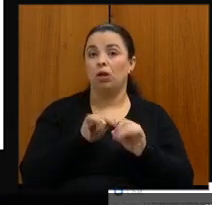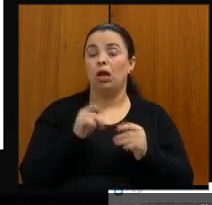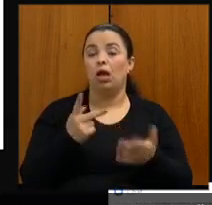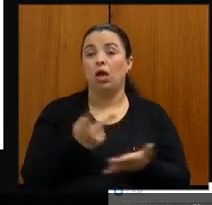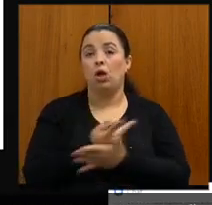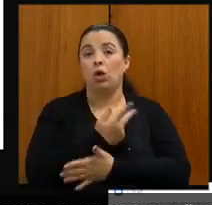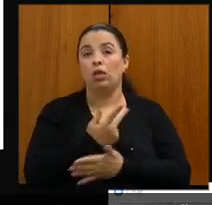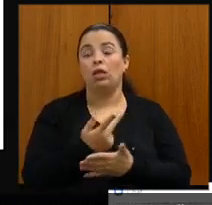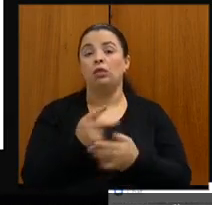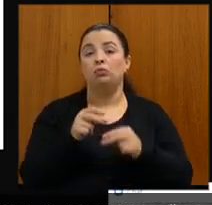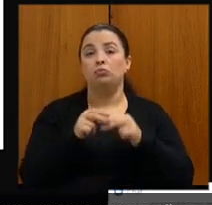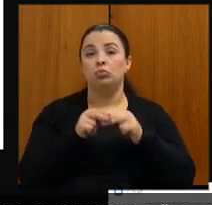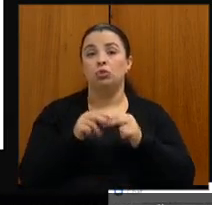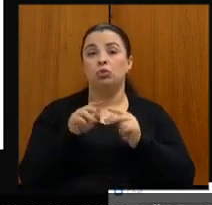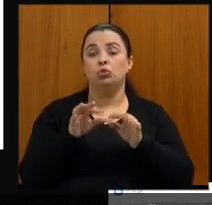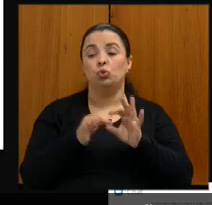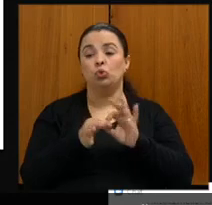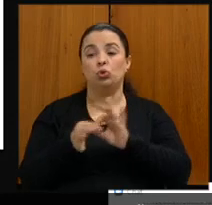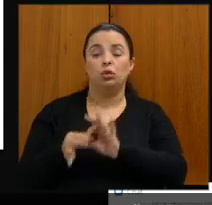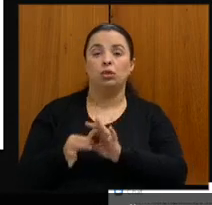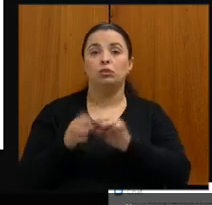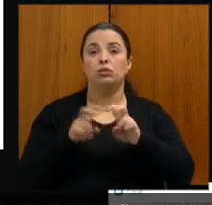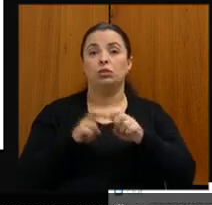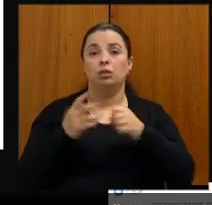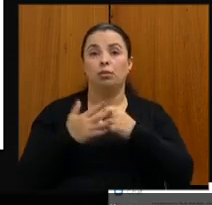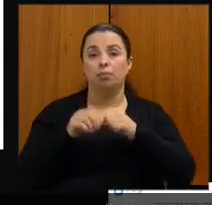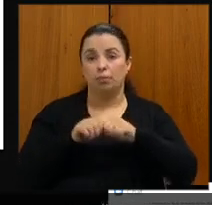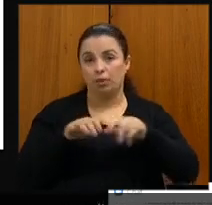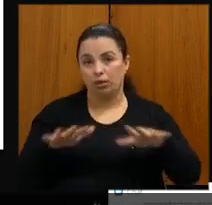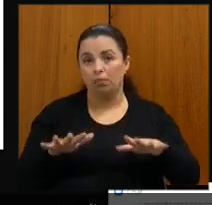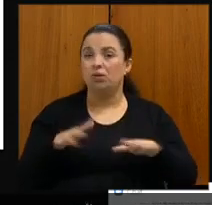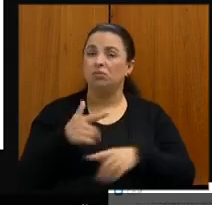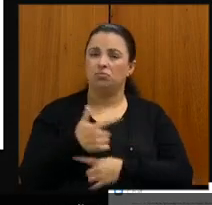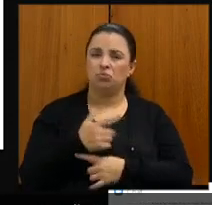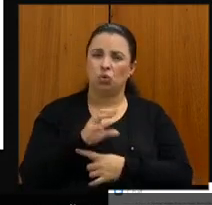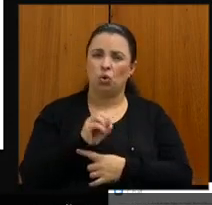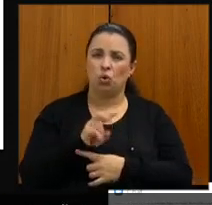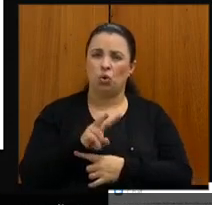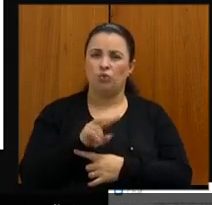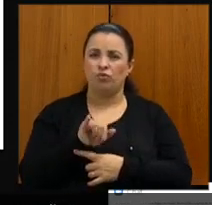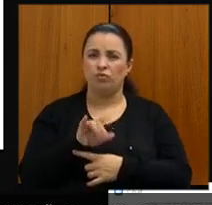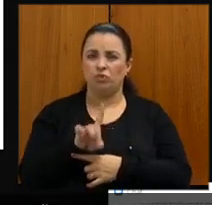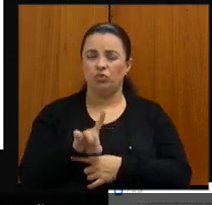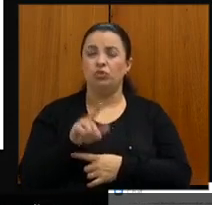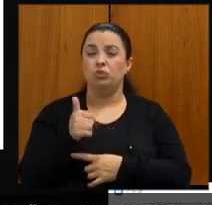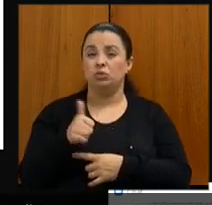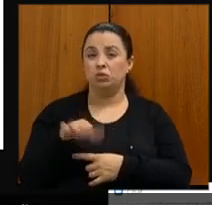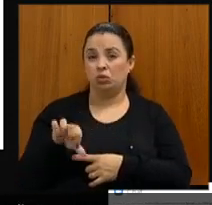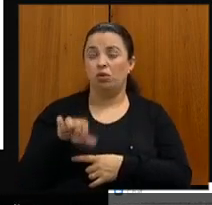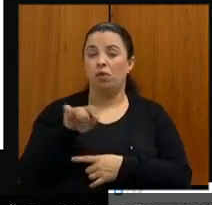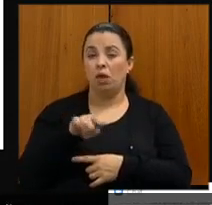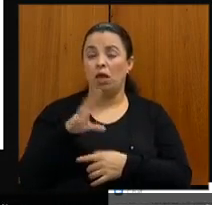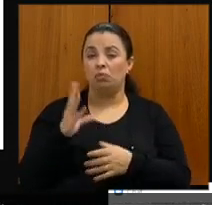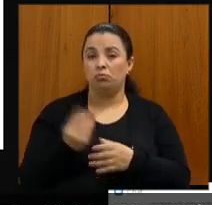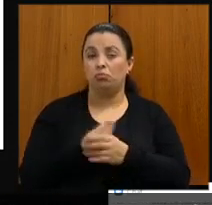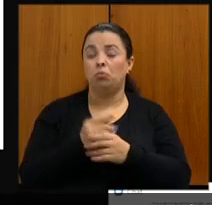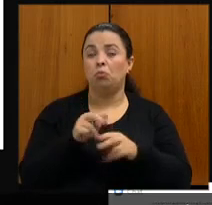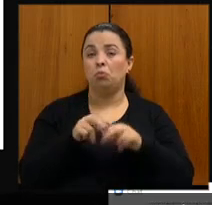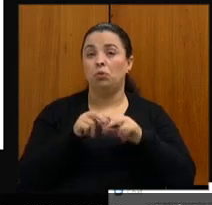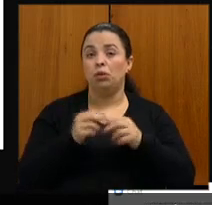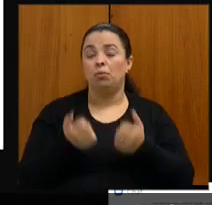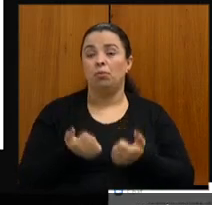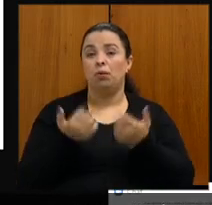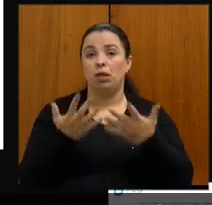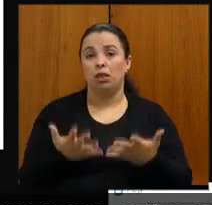acontecem em razão do contexto da pandemia da couve 19 ela foi incorporada para trazer as partes